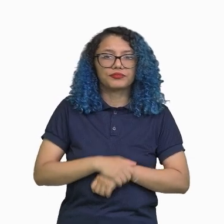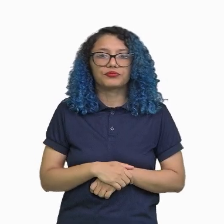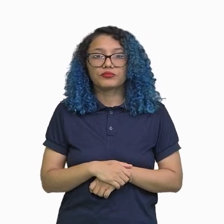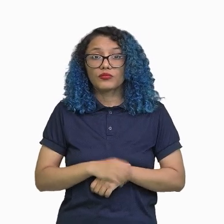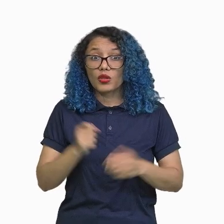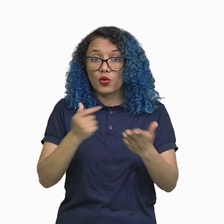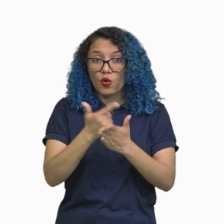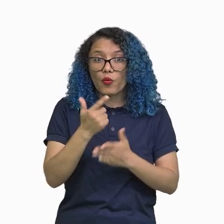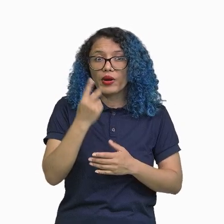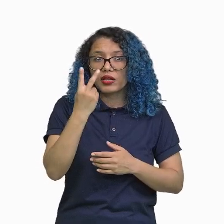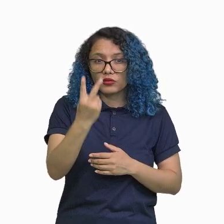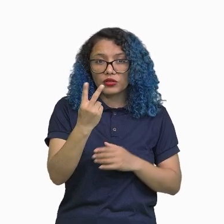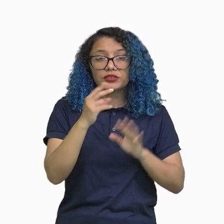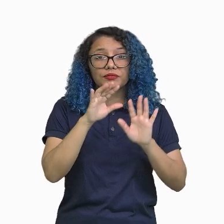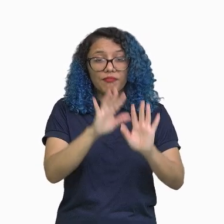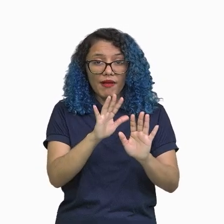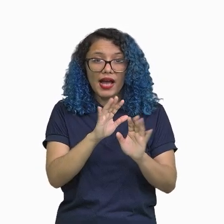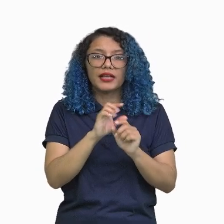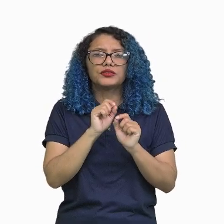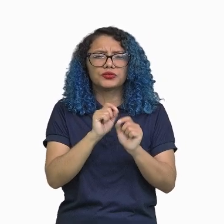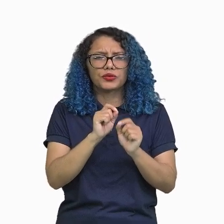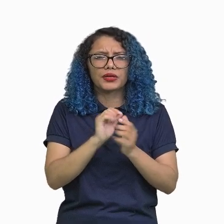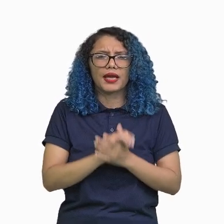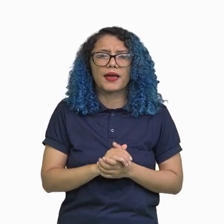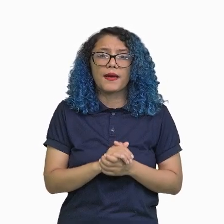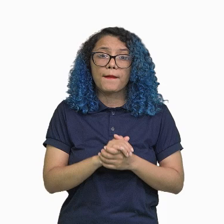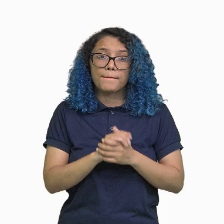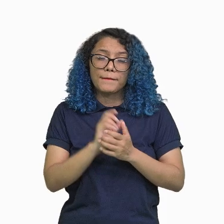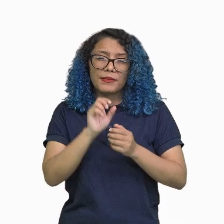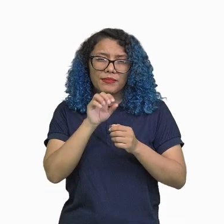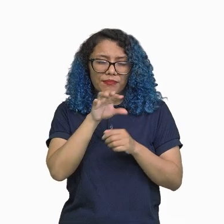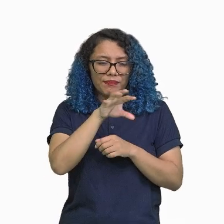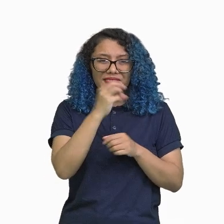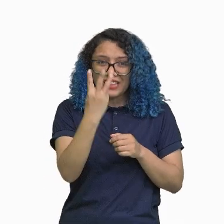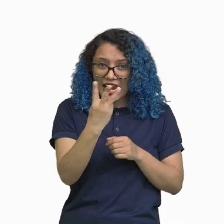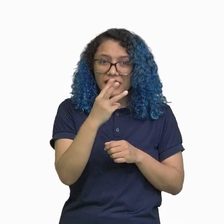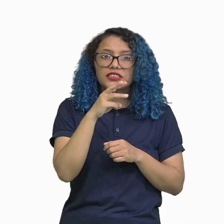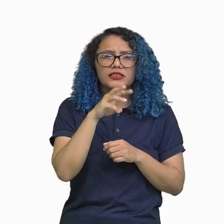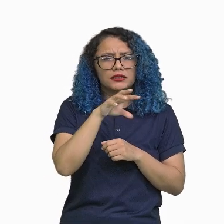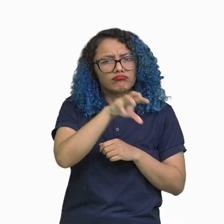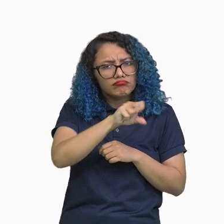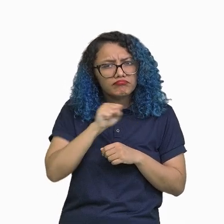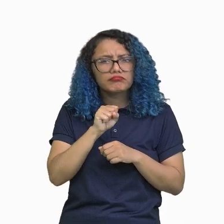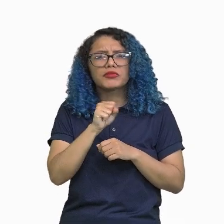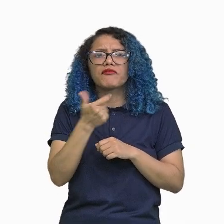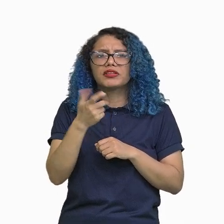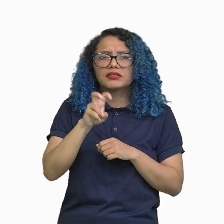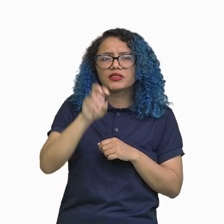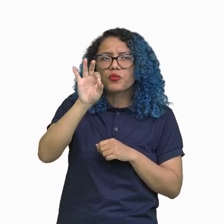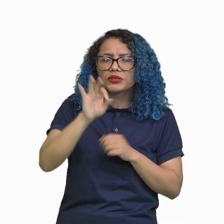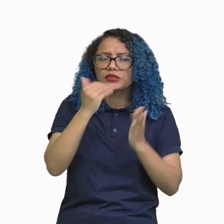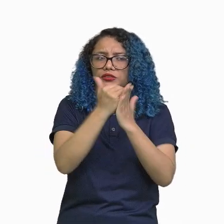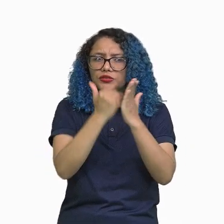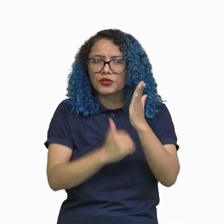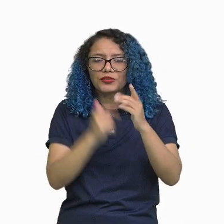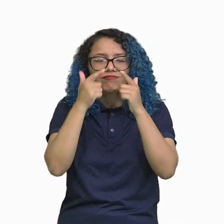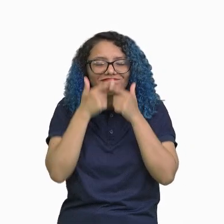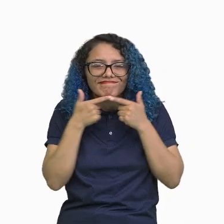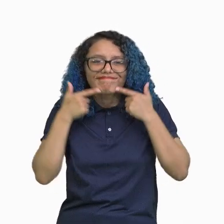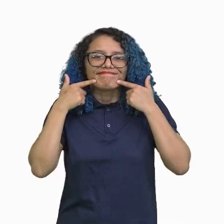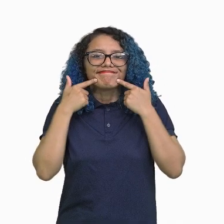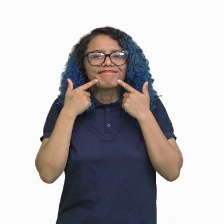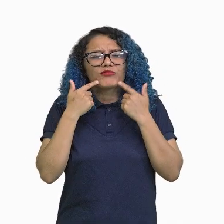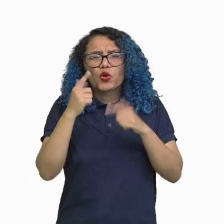2, leve 3 com 25% de desconto. Parece ali o primeiro exemplo, né? O sorrisão que vem, enche ali o carrinho